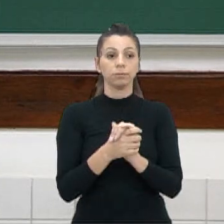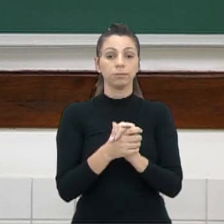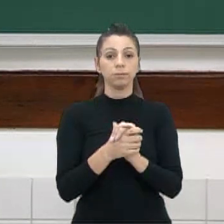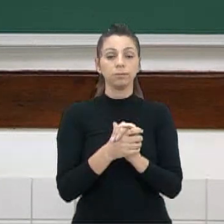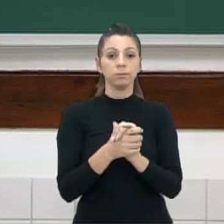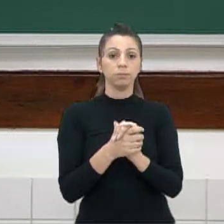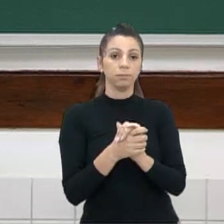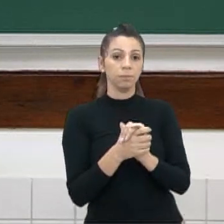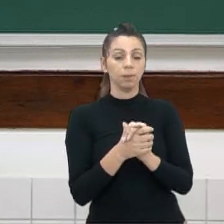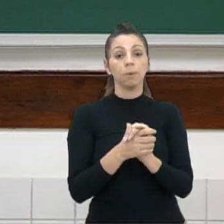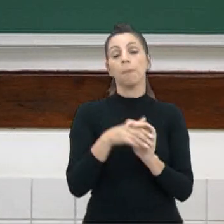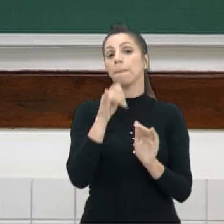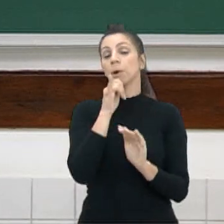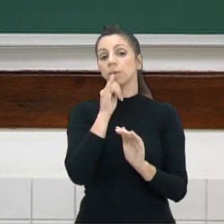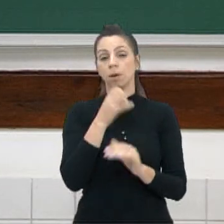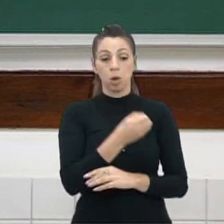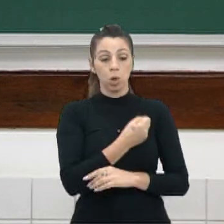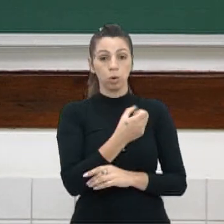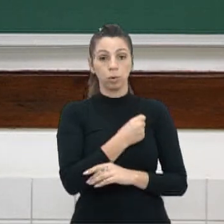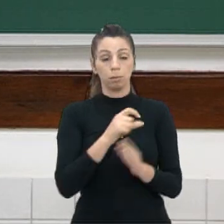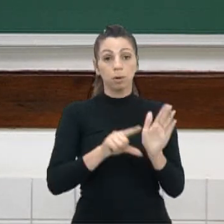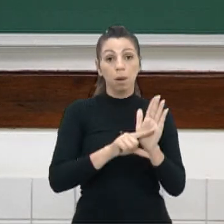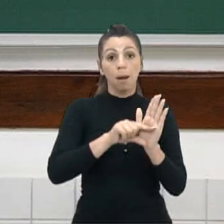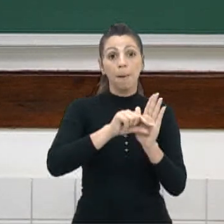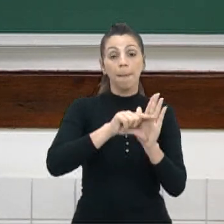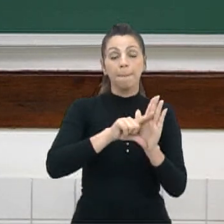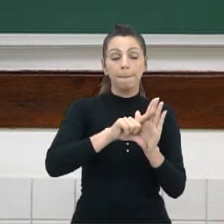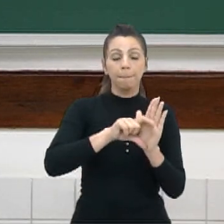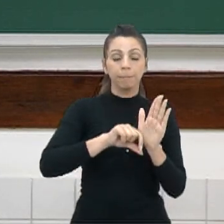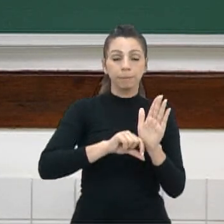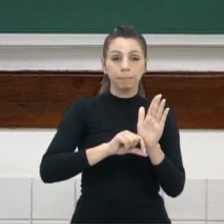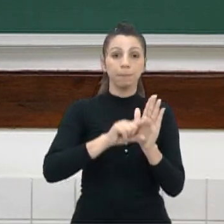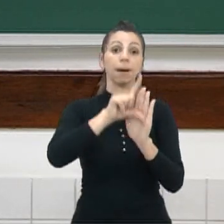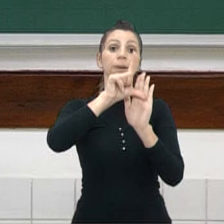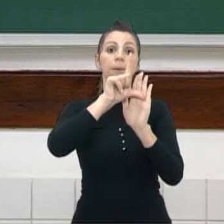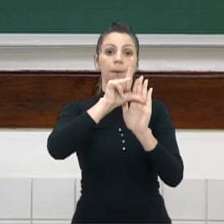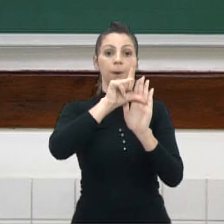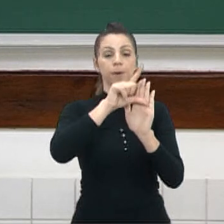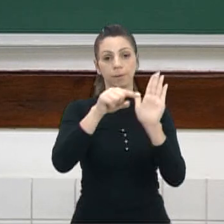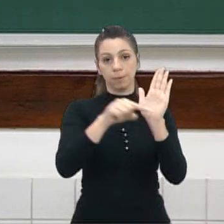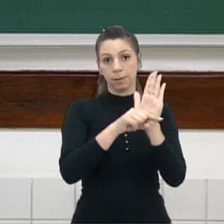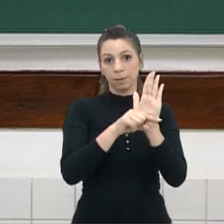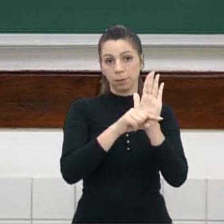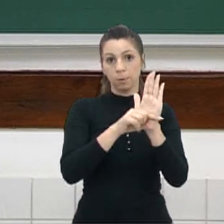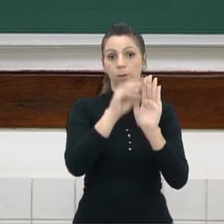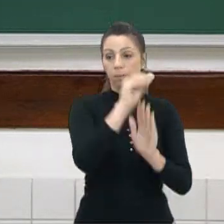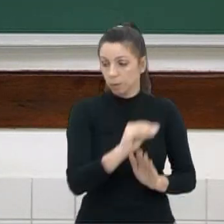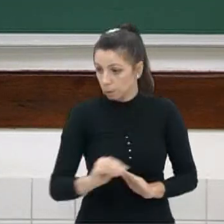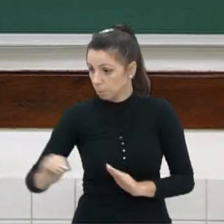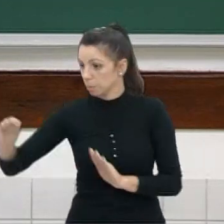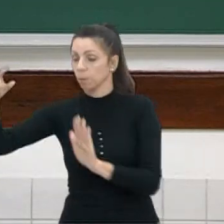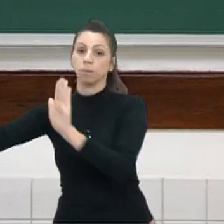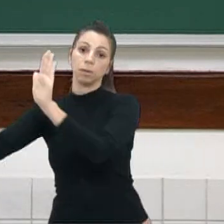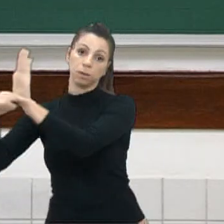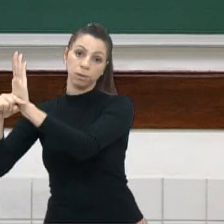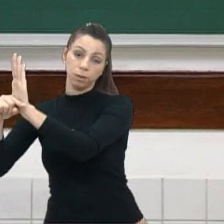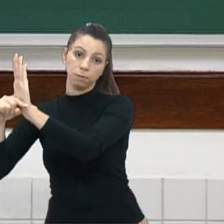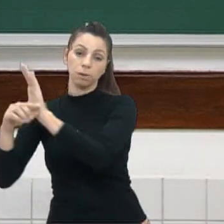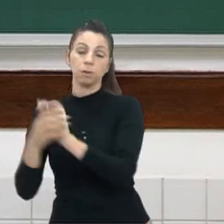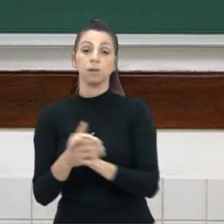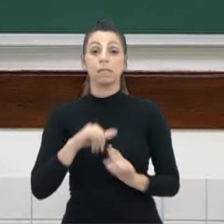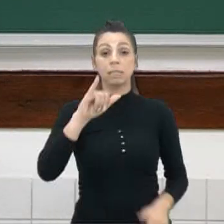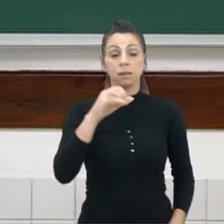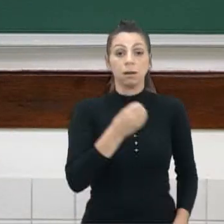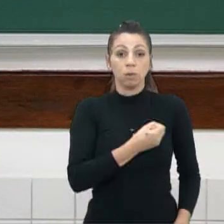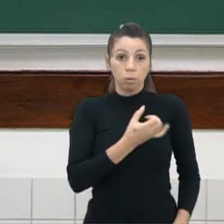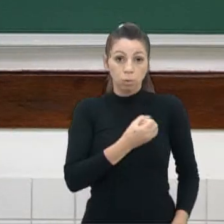o resultado vai ser negativo. Se o meu número positivo tem um módulo maior que o número negativo, então o resultado vai